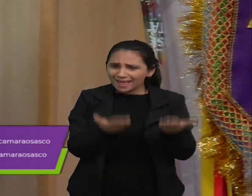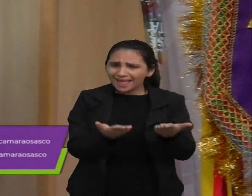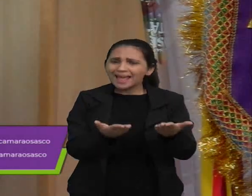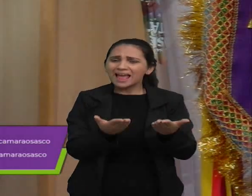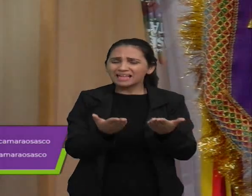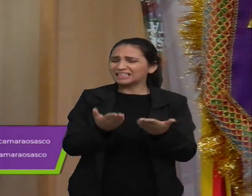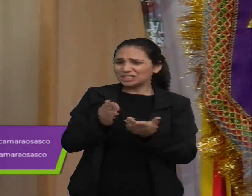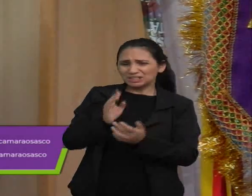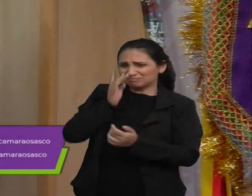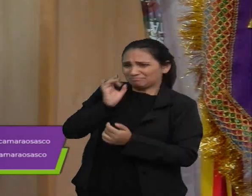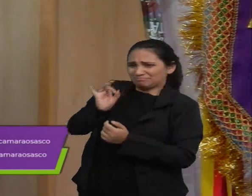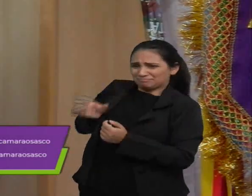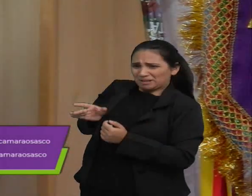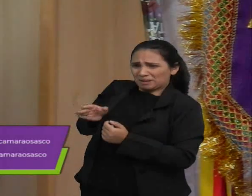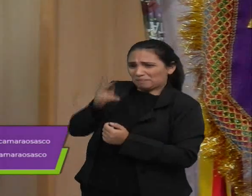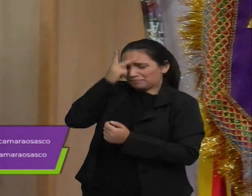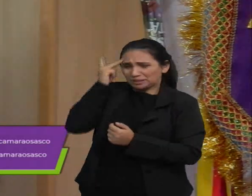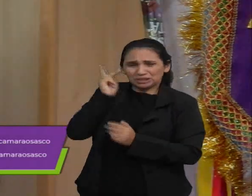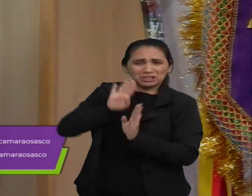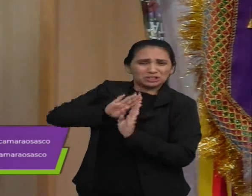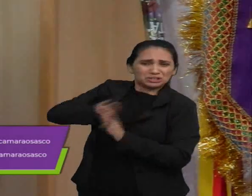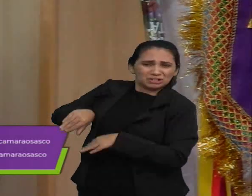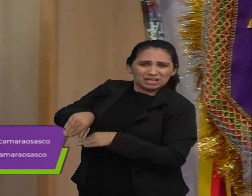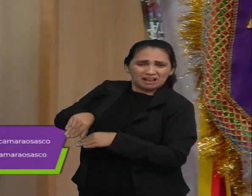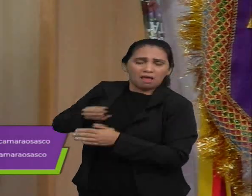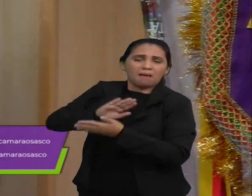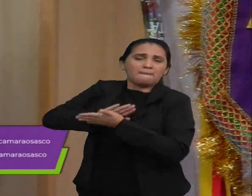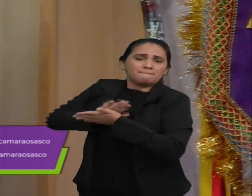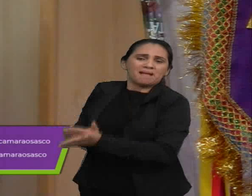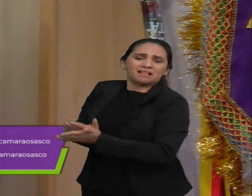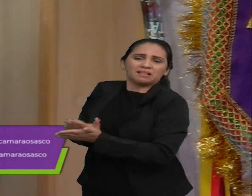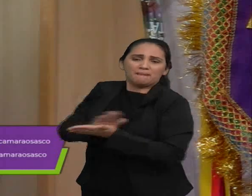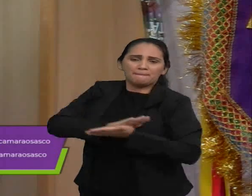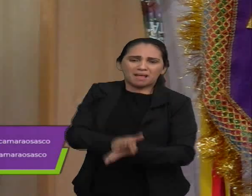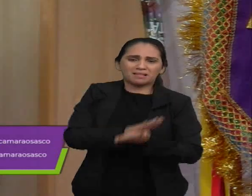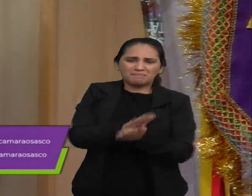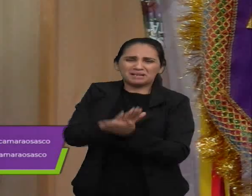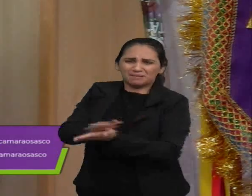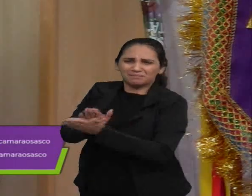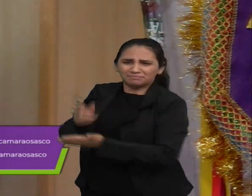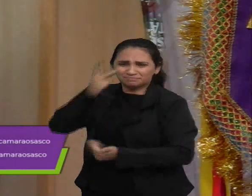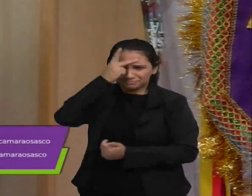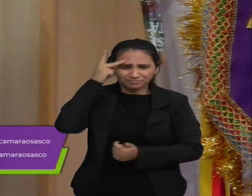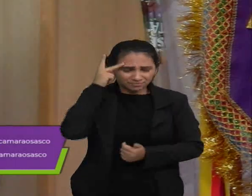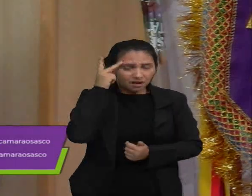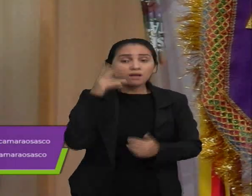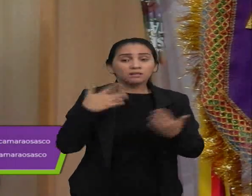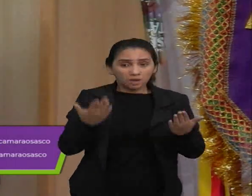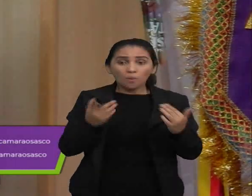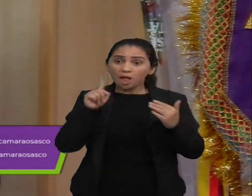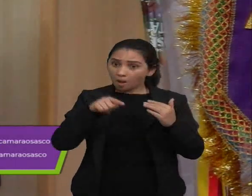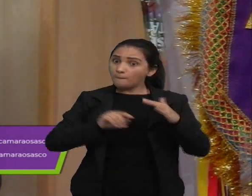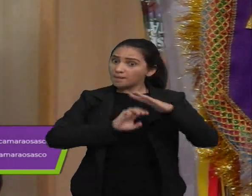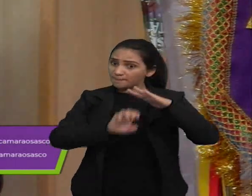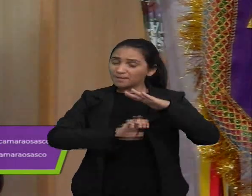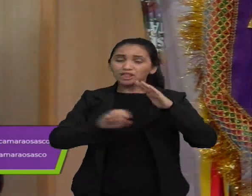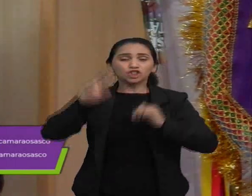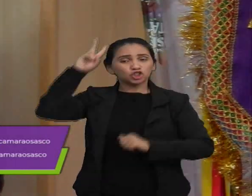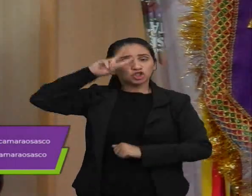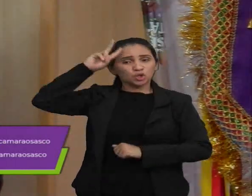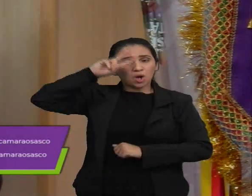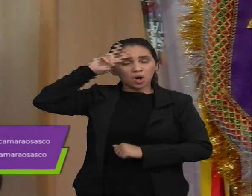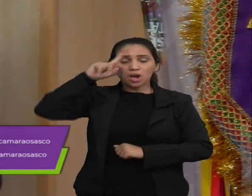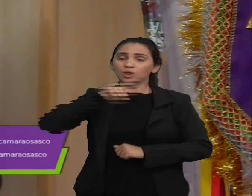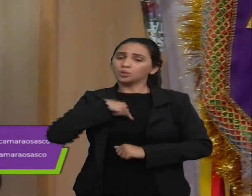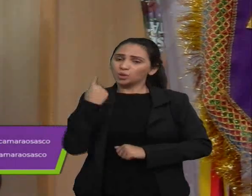exclui as pessoas e mata. Então, nós temos que ser radicalmente contra a privatização, ainda mais de uma empresa, que é um patrimônio histórico desse